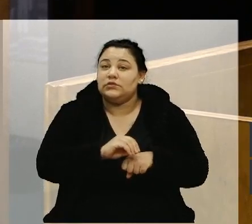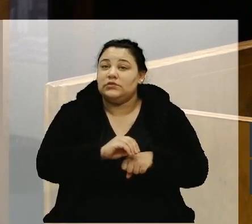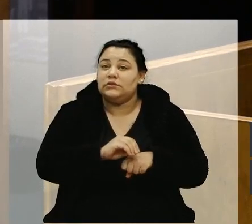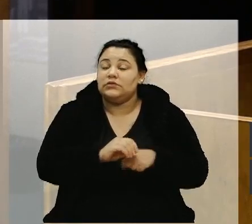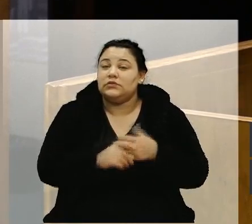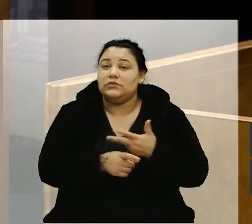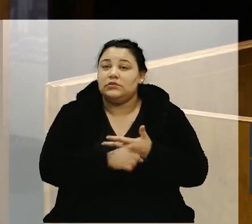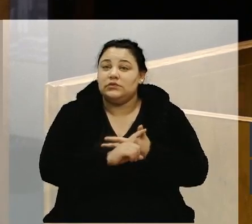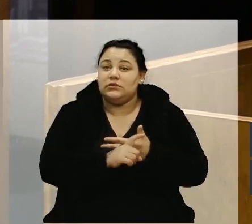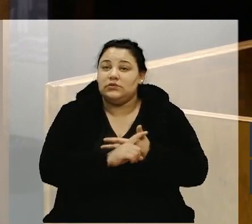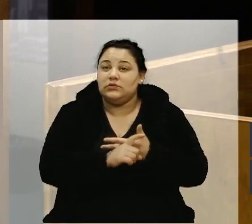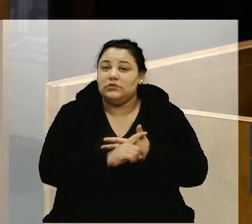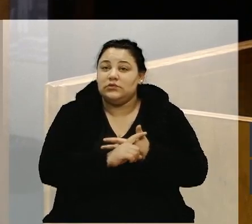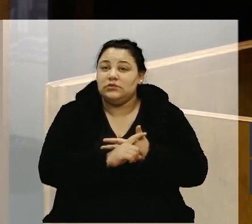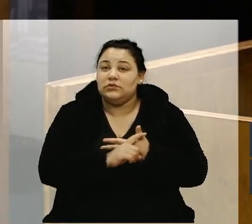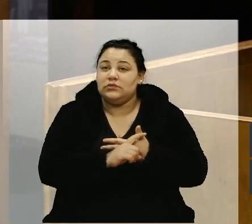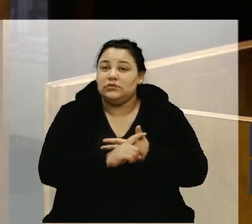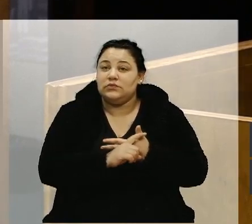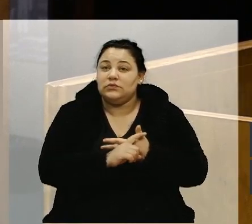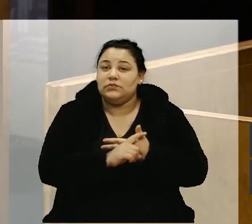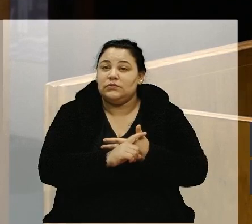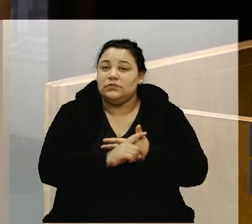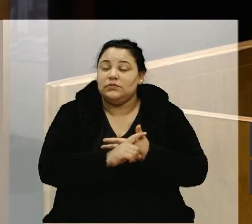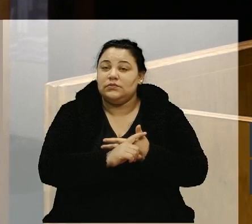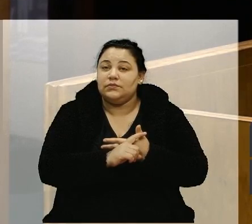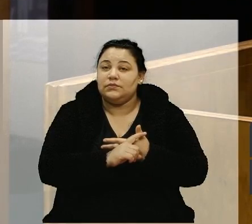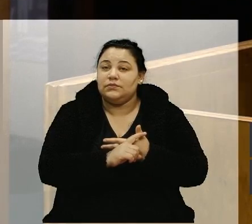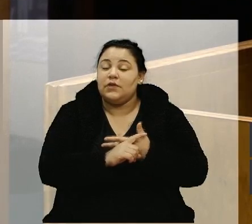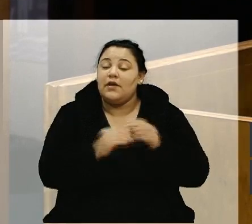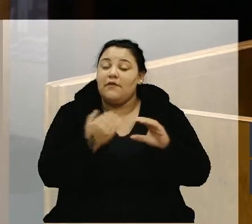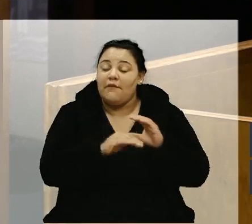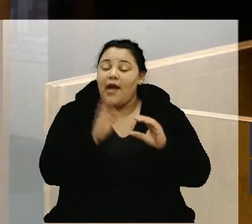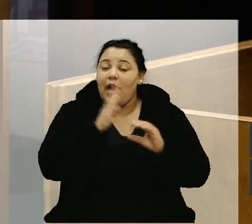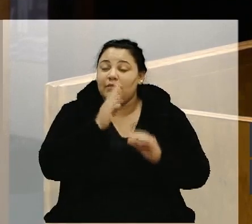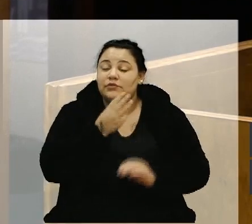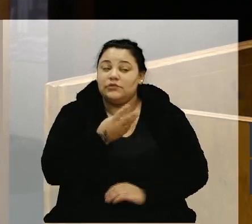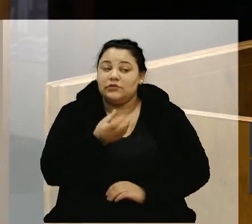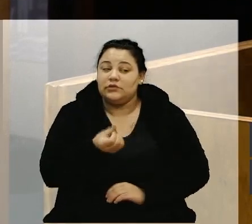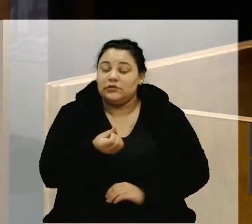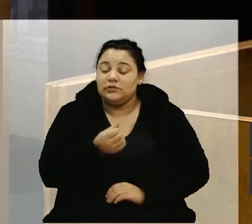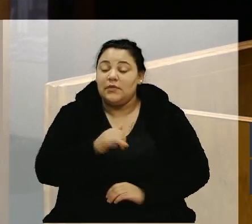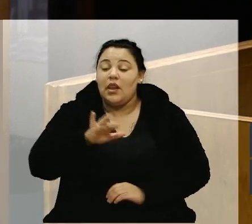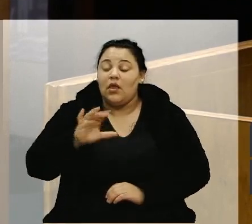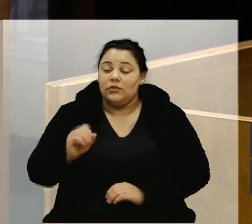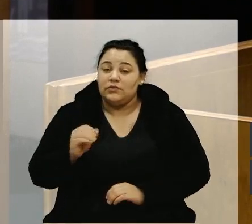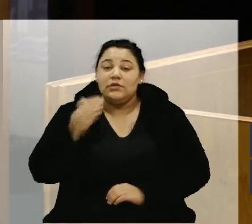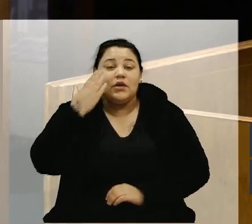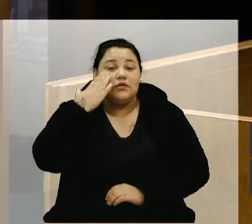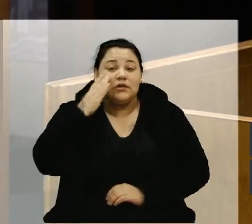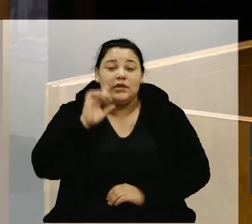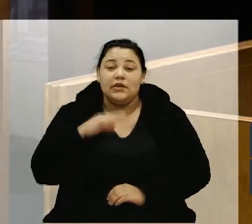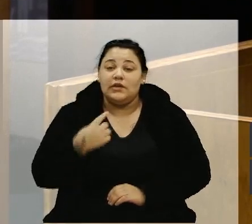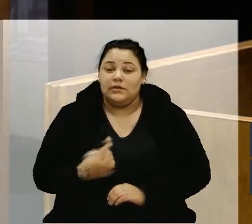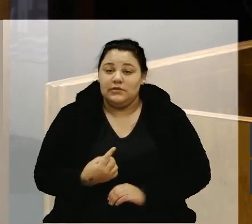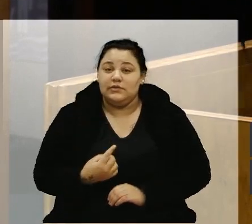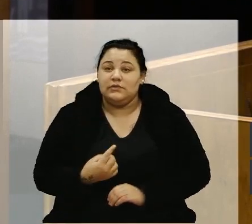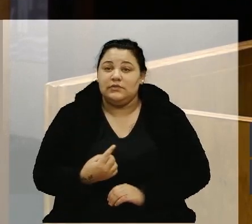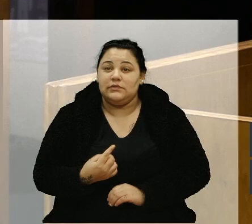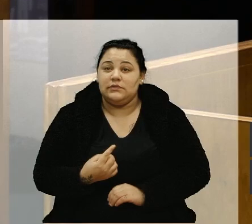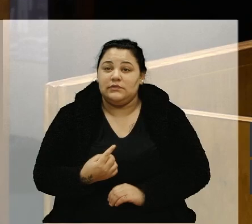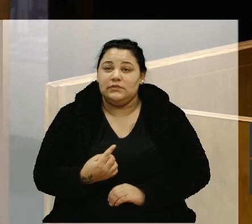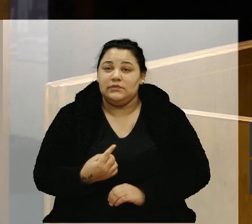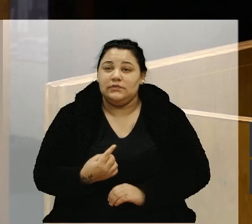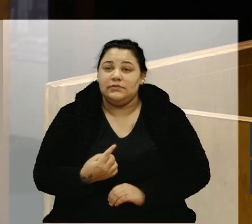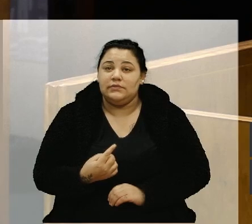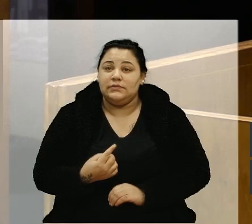Executivo antecipe os 36 milhões para o Hospital Geral, e sei que a deputada Denise tem andado